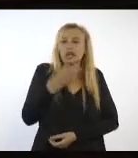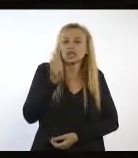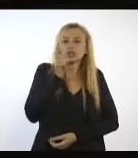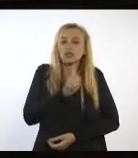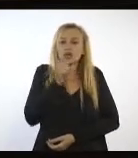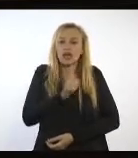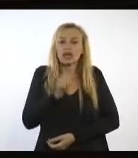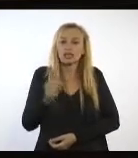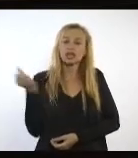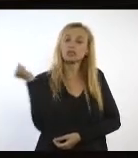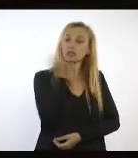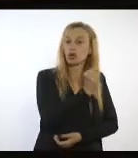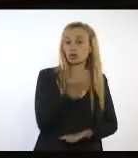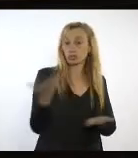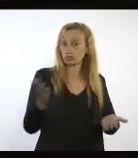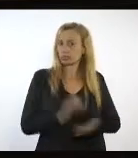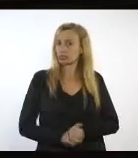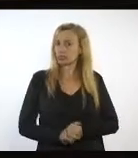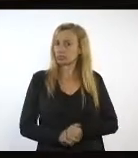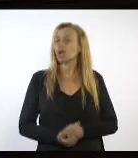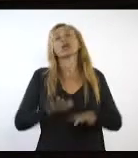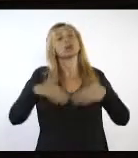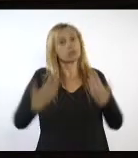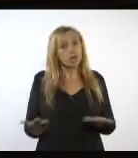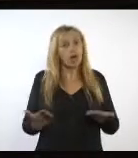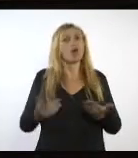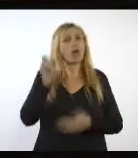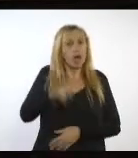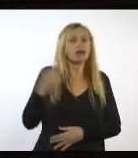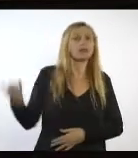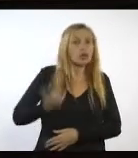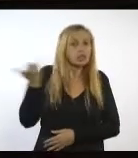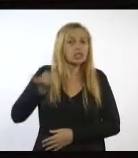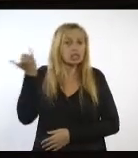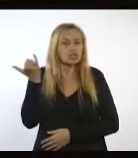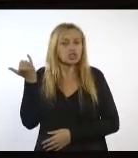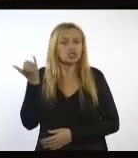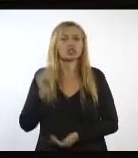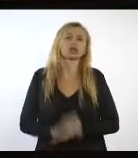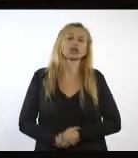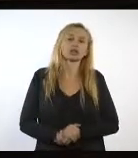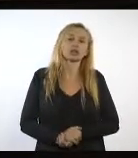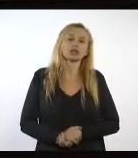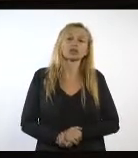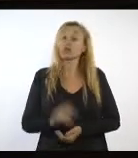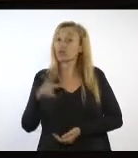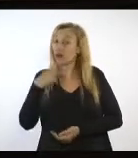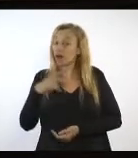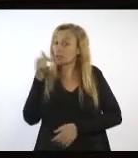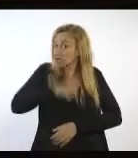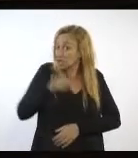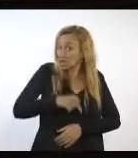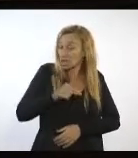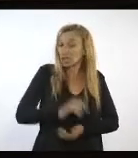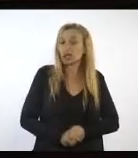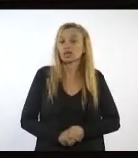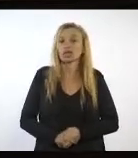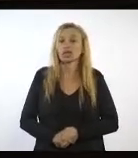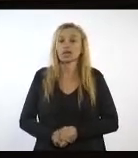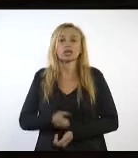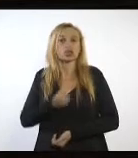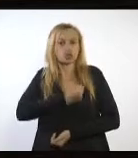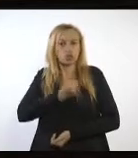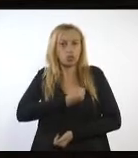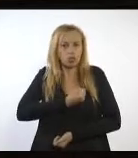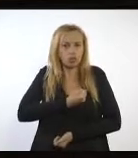sejam assassinadas. Então é muito importante que, quando falamos aqui, e esses dados são